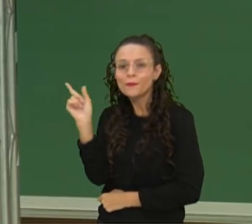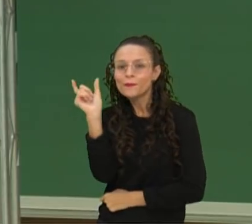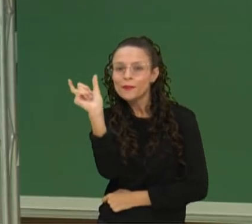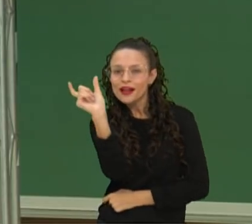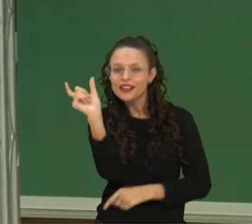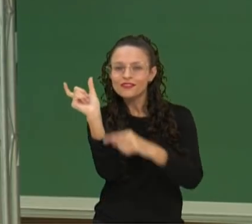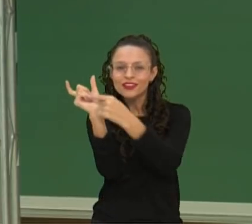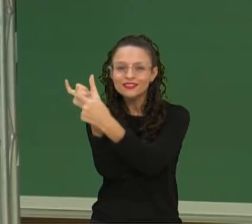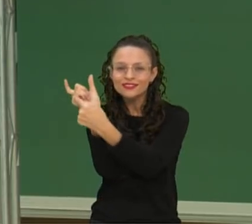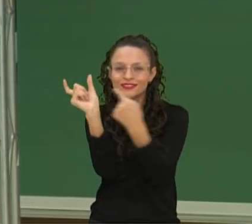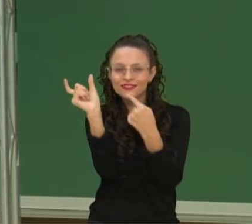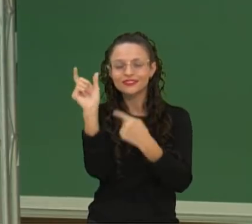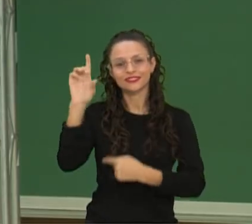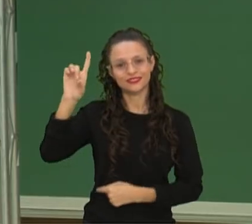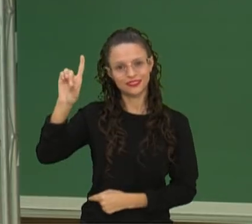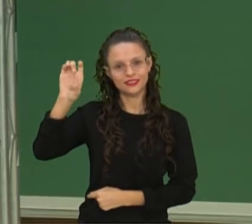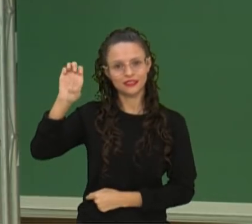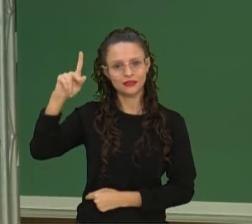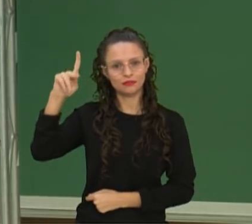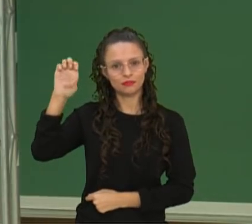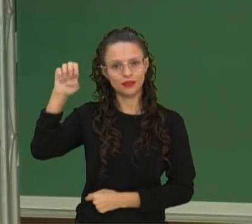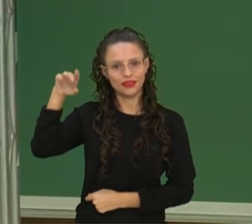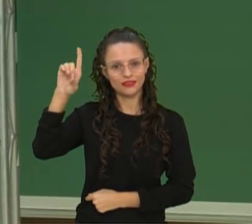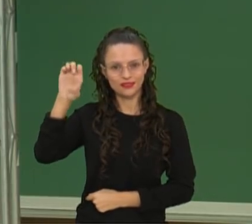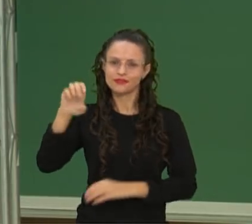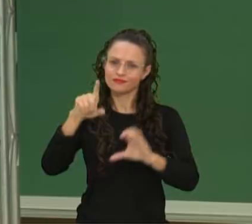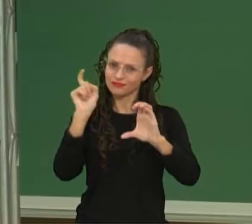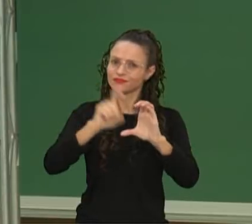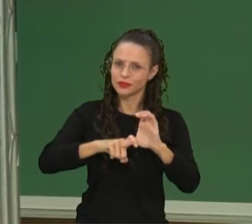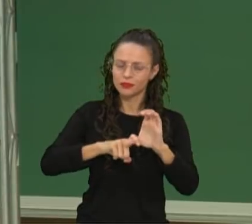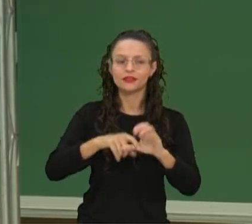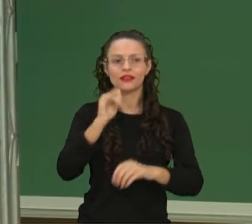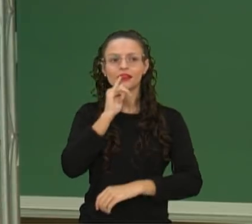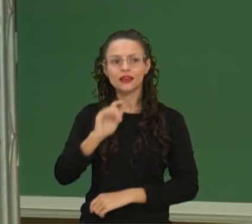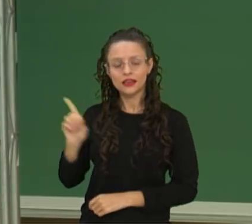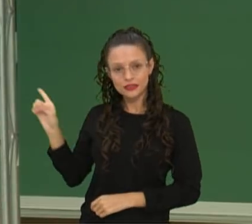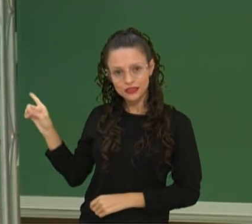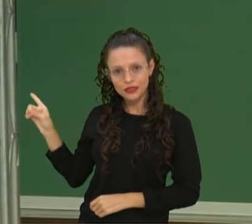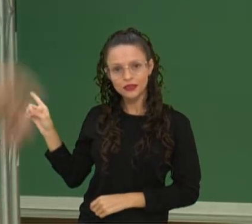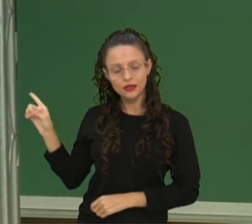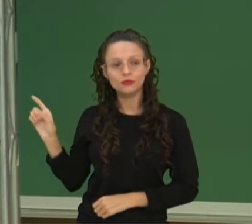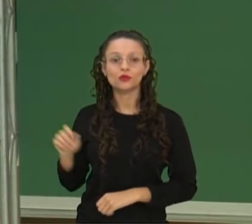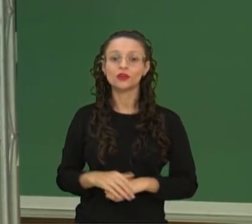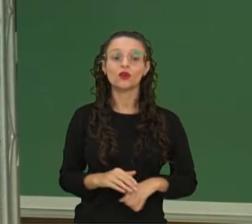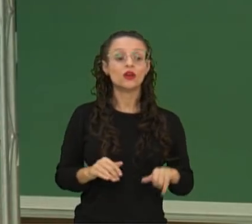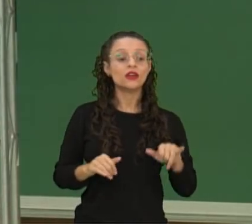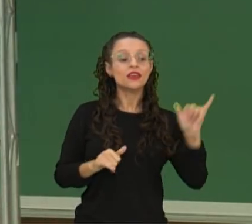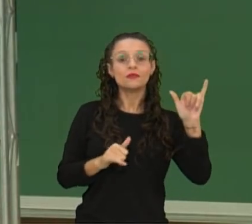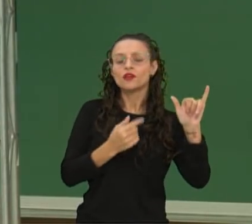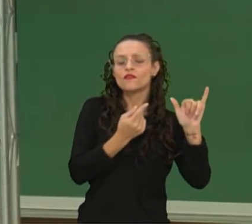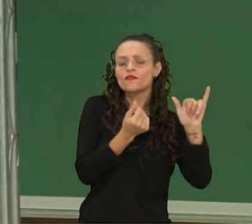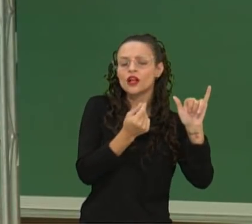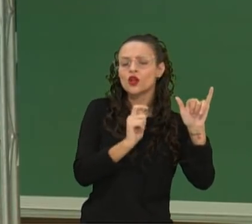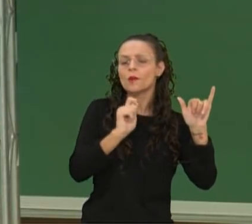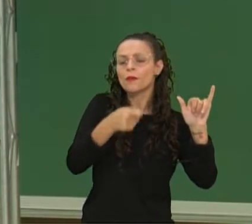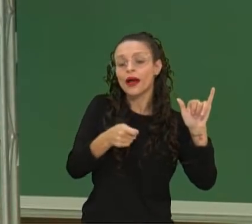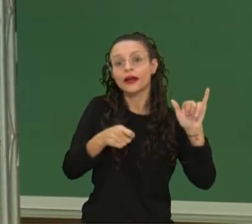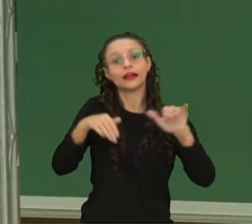né? Uma coisa dependendo da outra. No meu exemplo, o valor a ser pago depende da quantidade de livros.